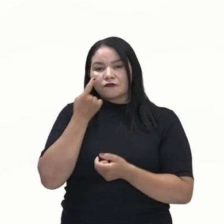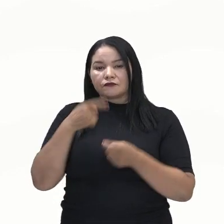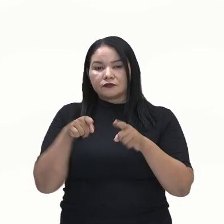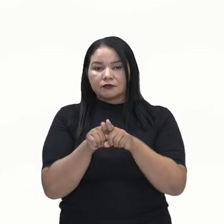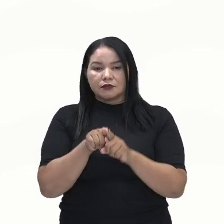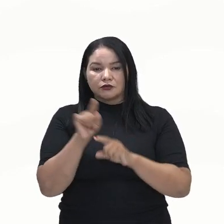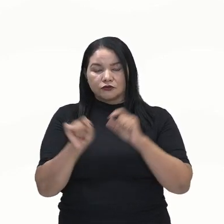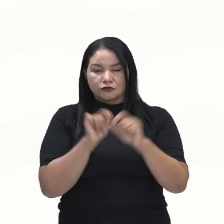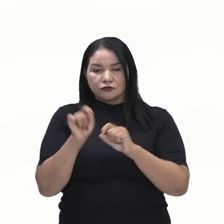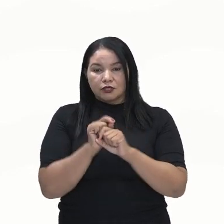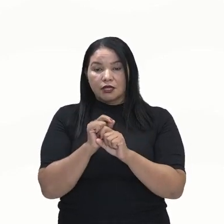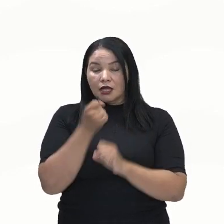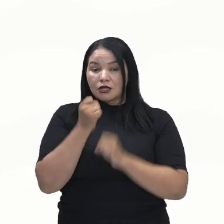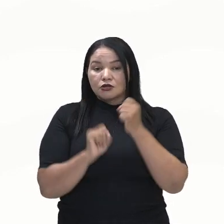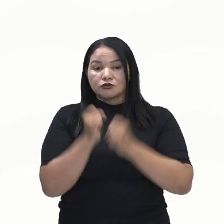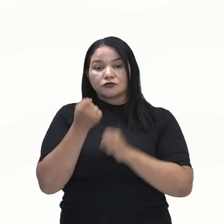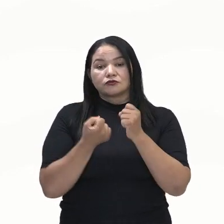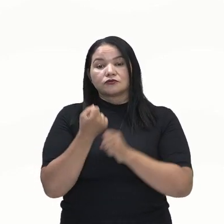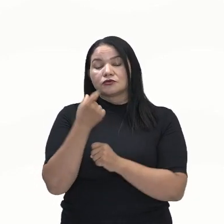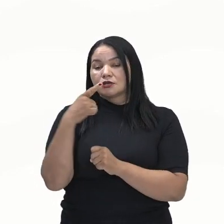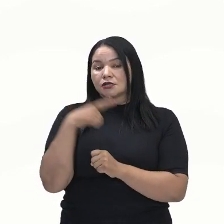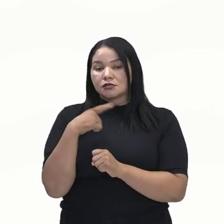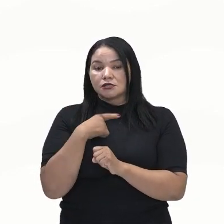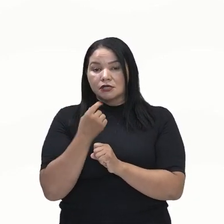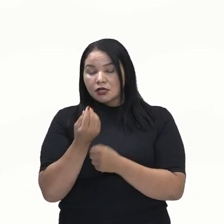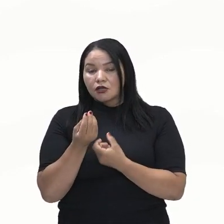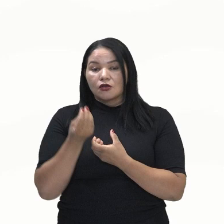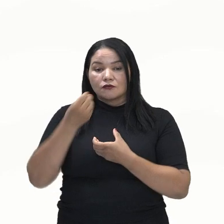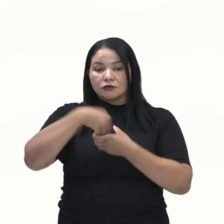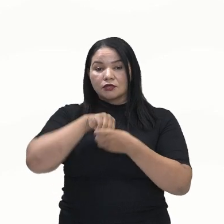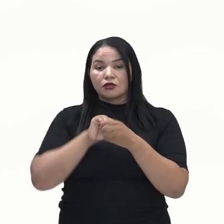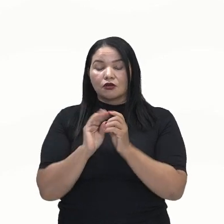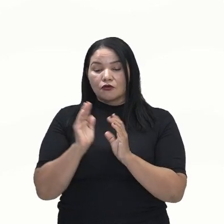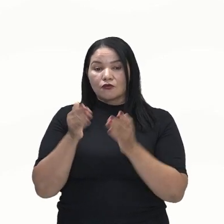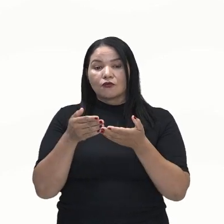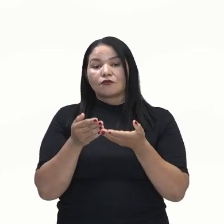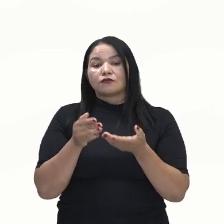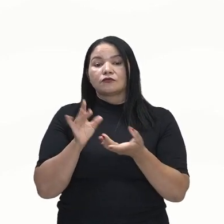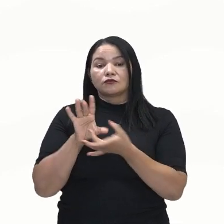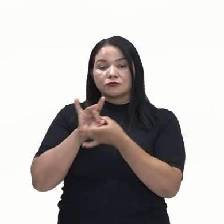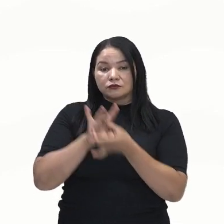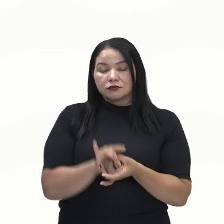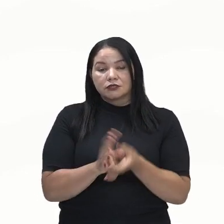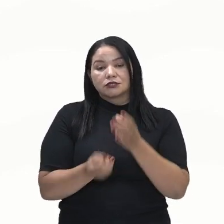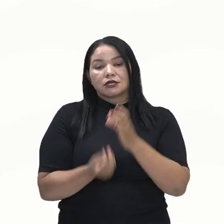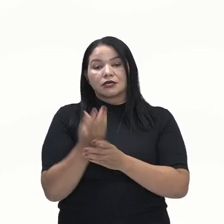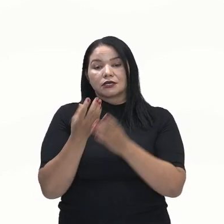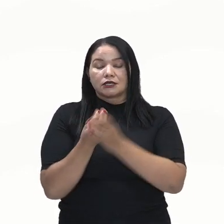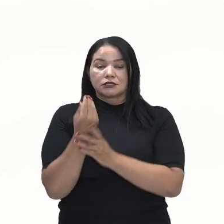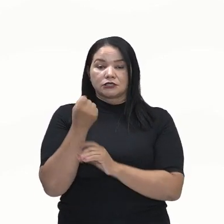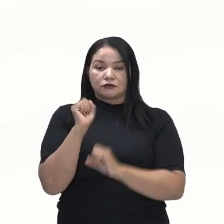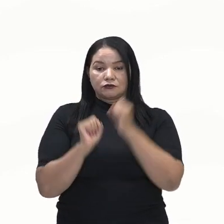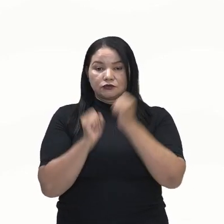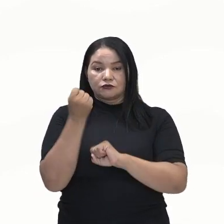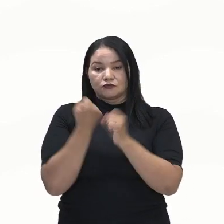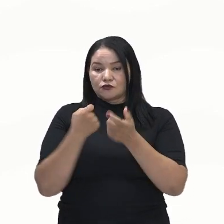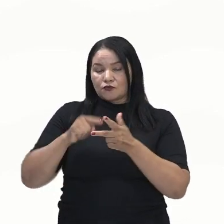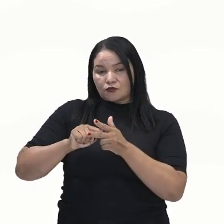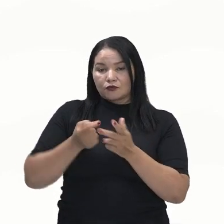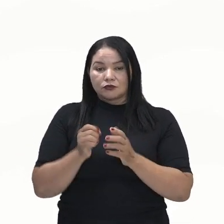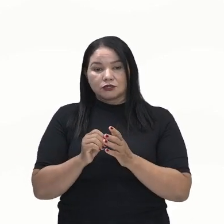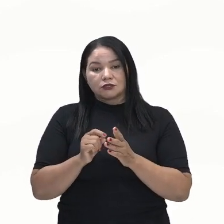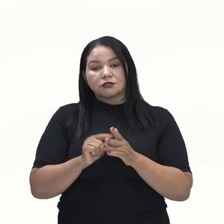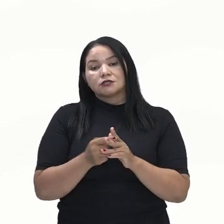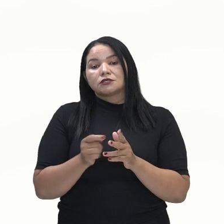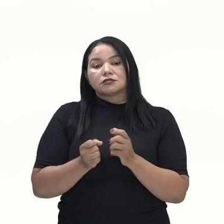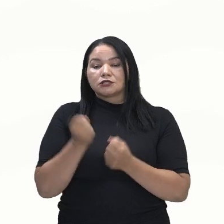que essa industrialização vai estar inserida no contexto da criação da indústria automobilística, com